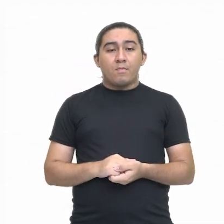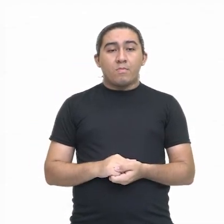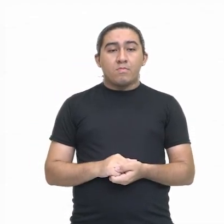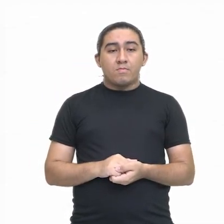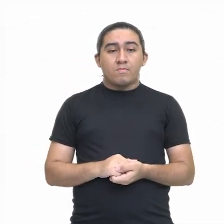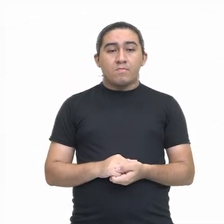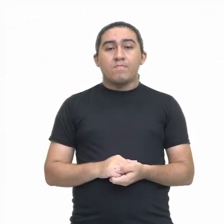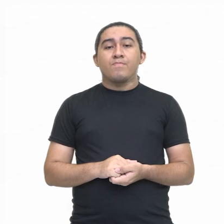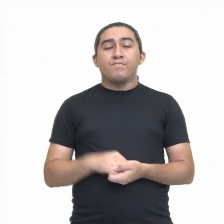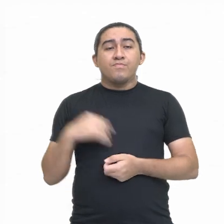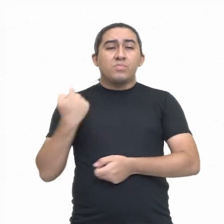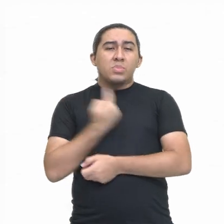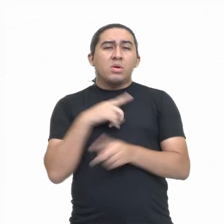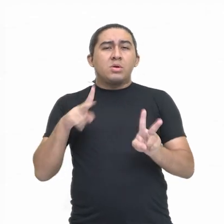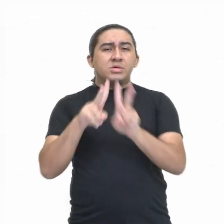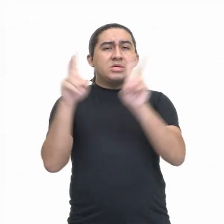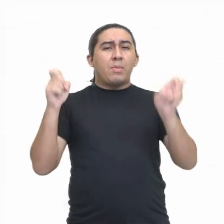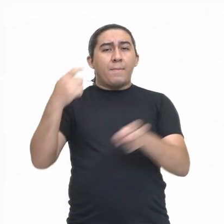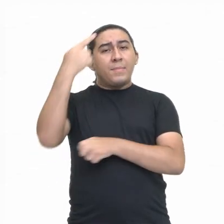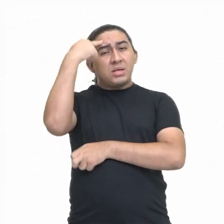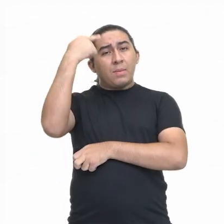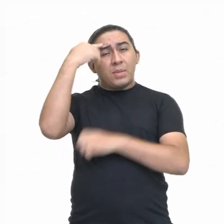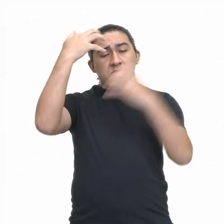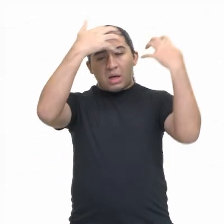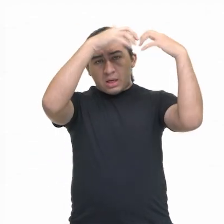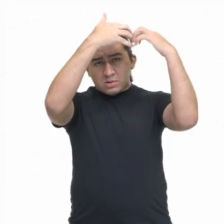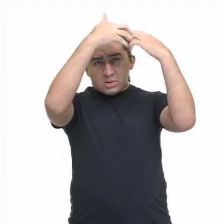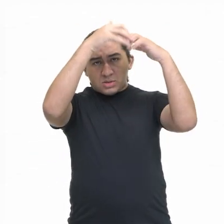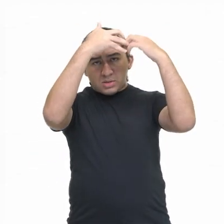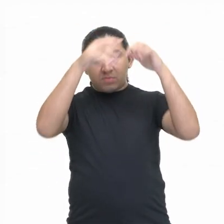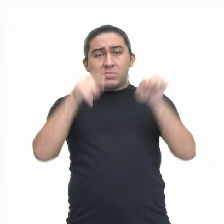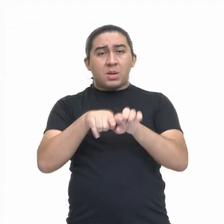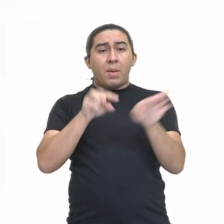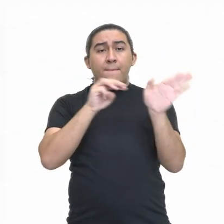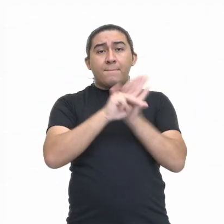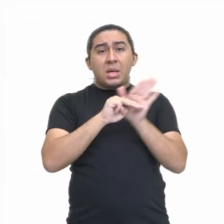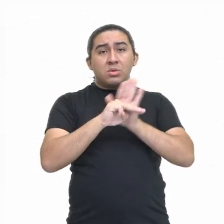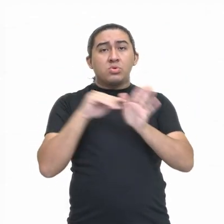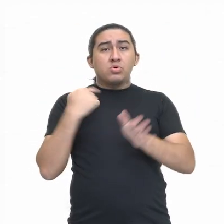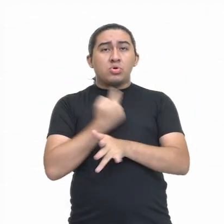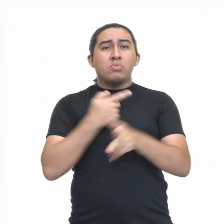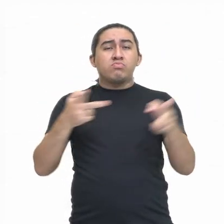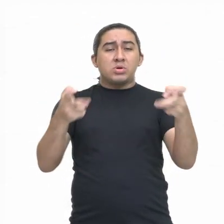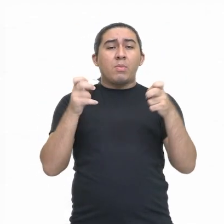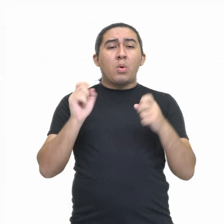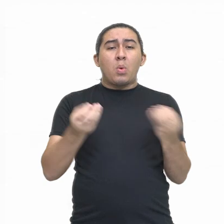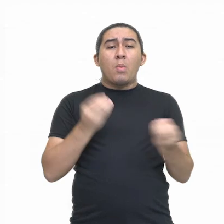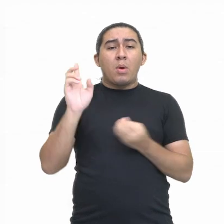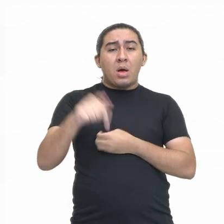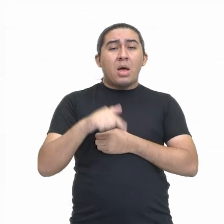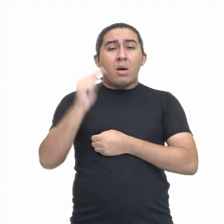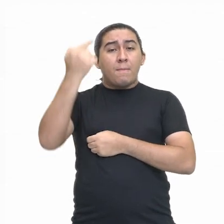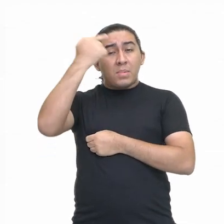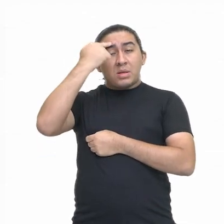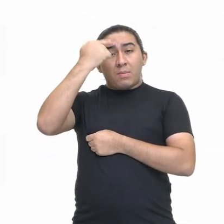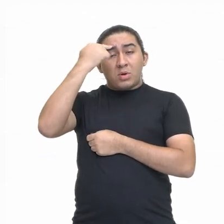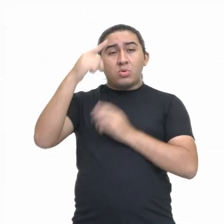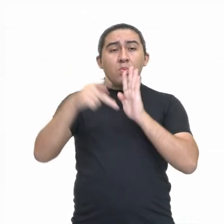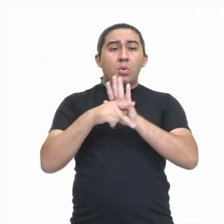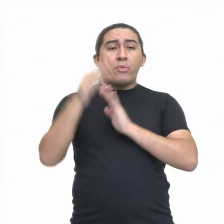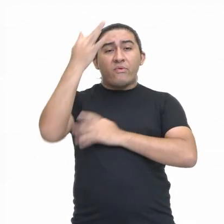E como nós estamos falando de pensamento, de raciocínio, de método, então nós vamos ver aqui como é que se dá o raciocínio